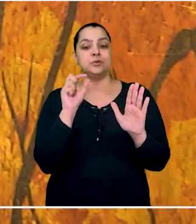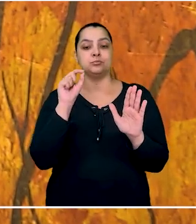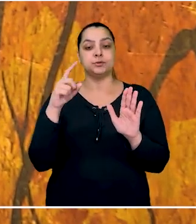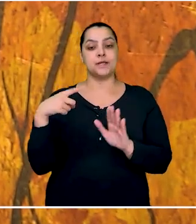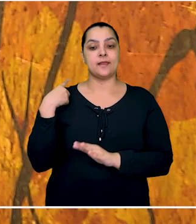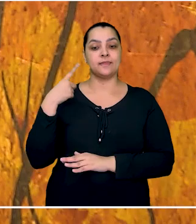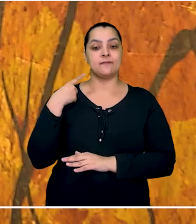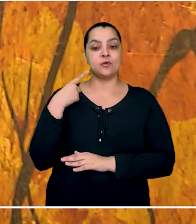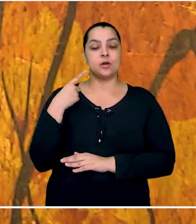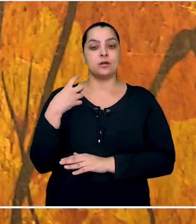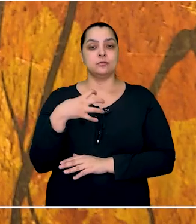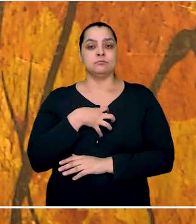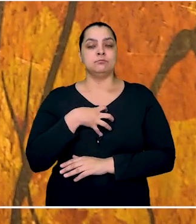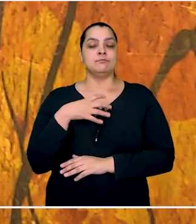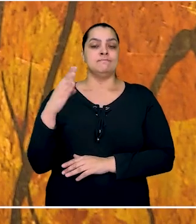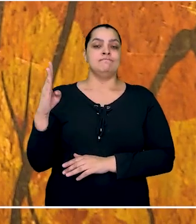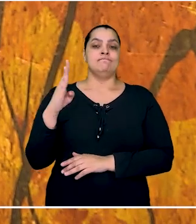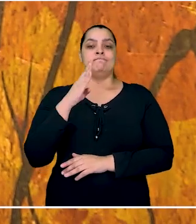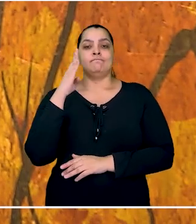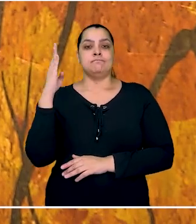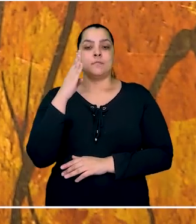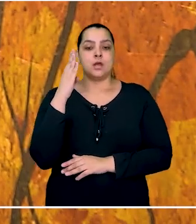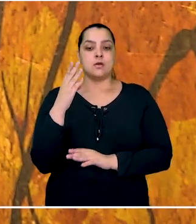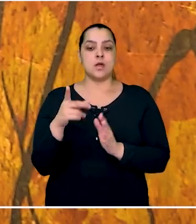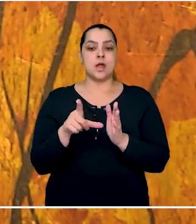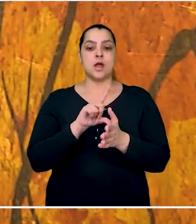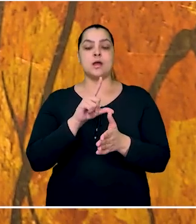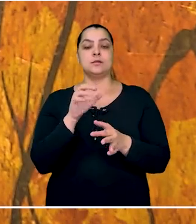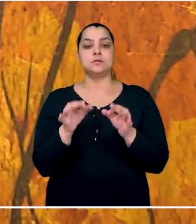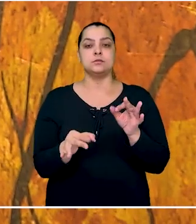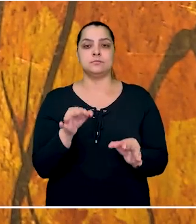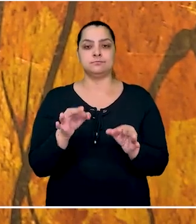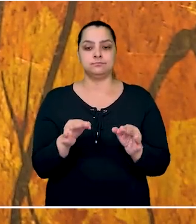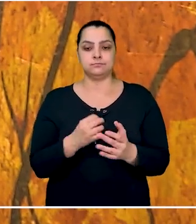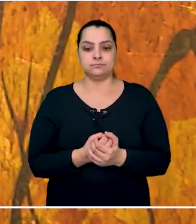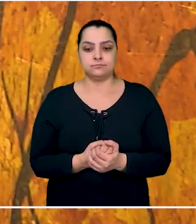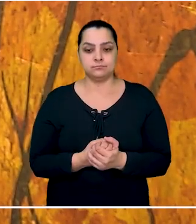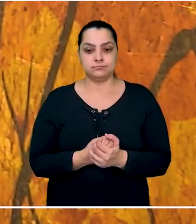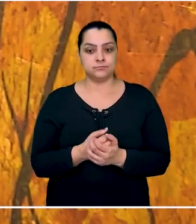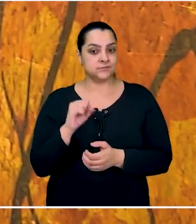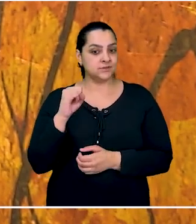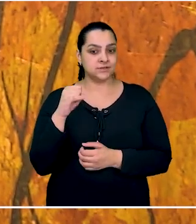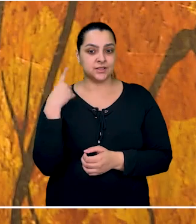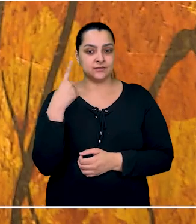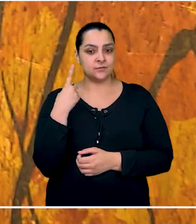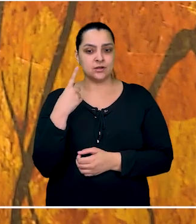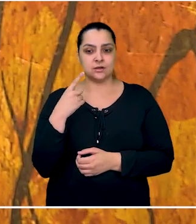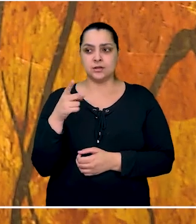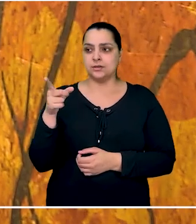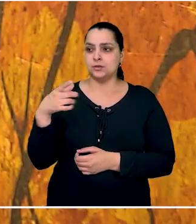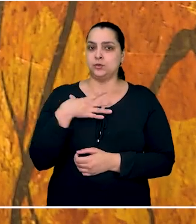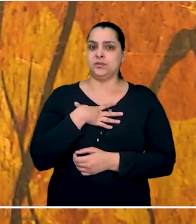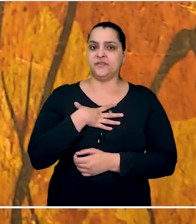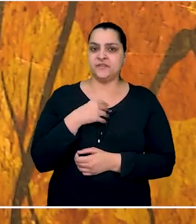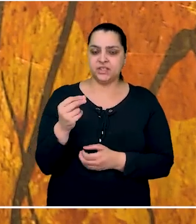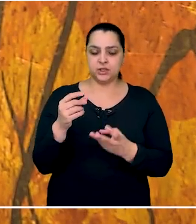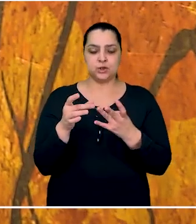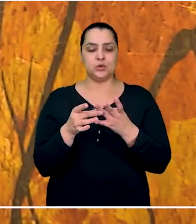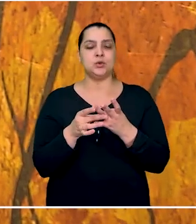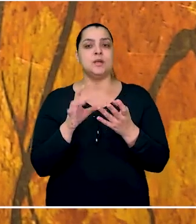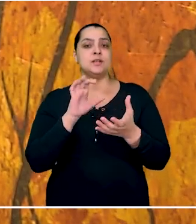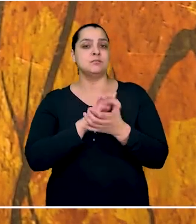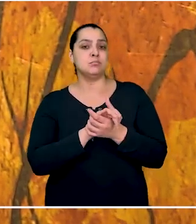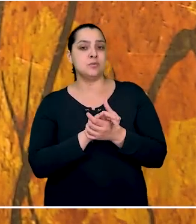justificativa de que a advogada havia passado mal minutos antes da audiência. Sem a profissional, a viúva e os filhos do